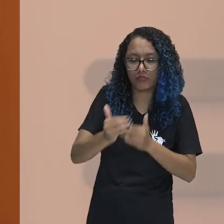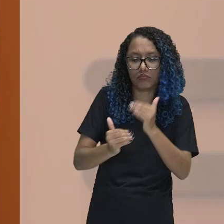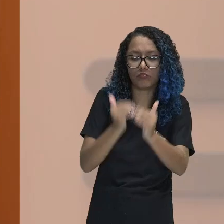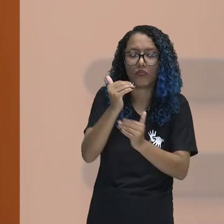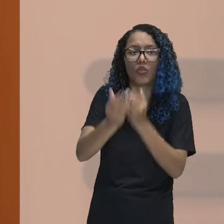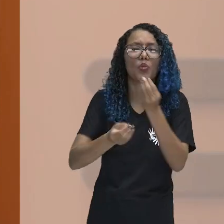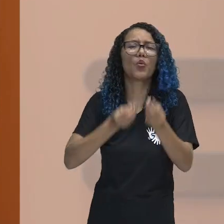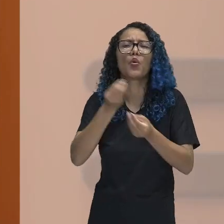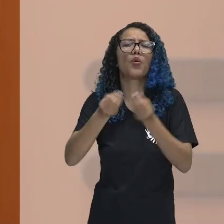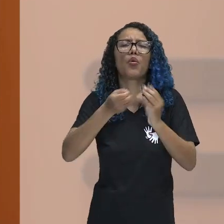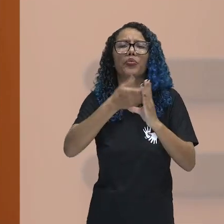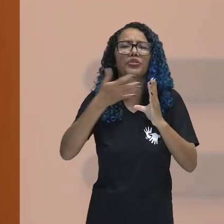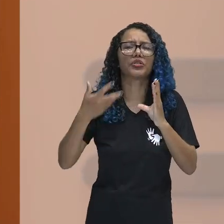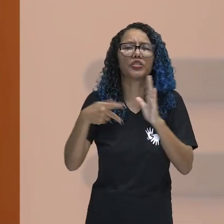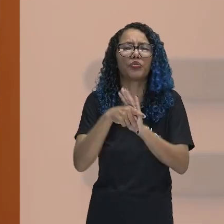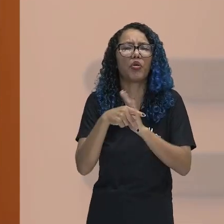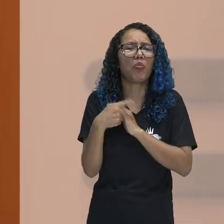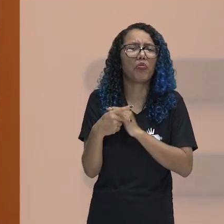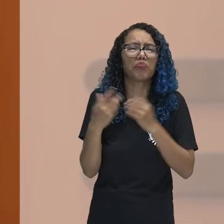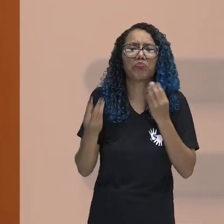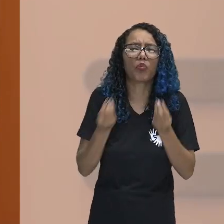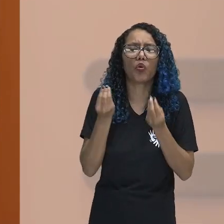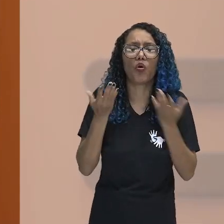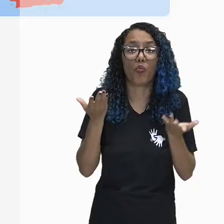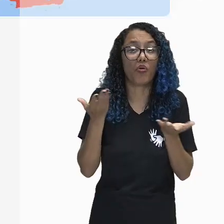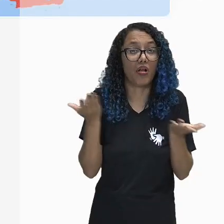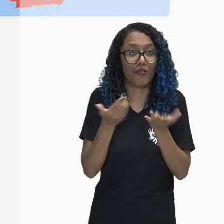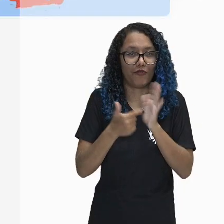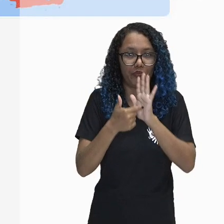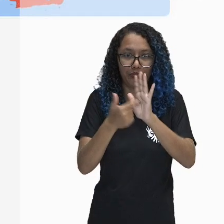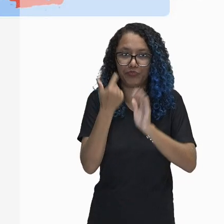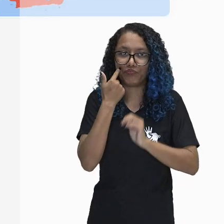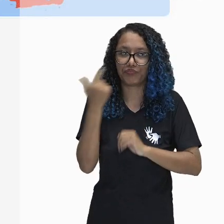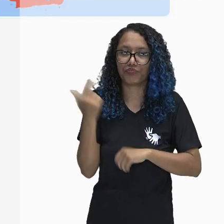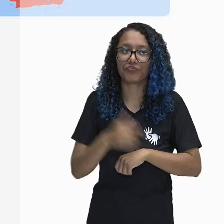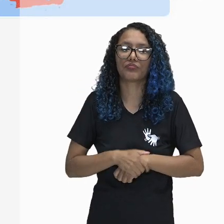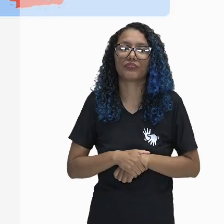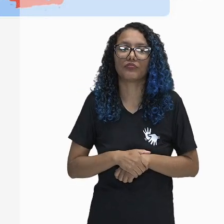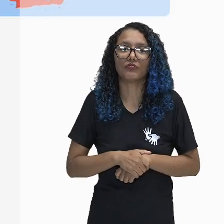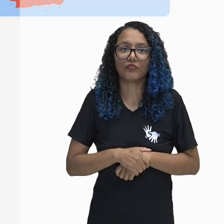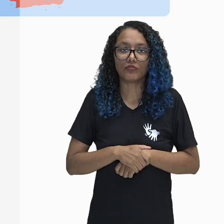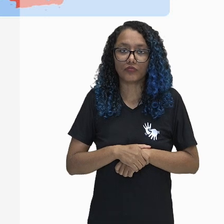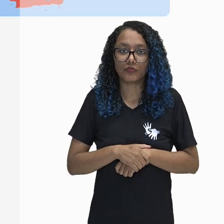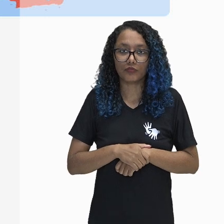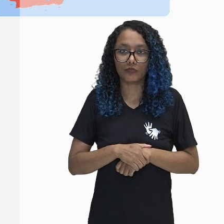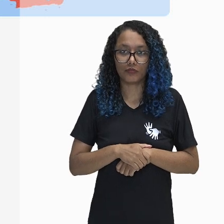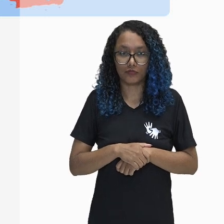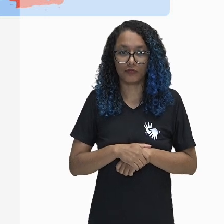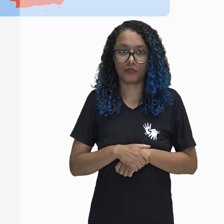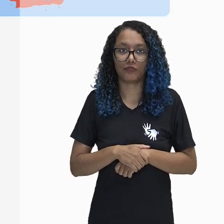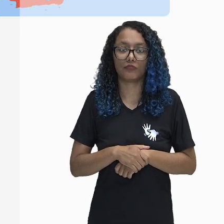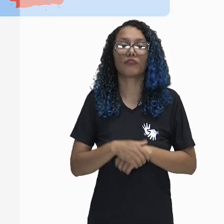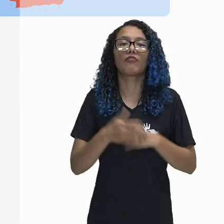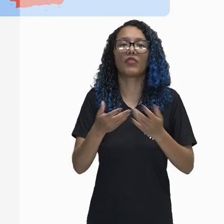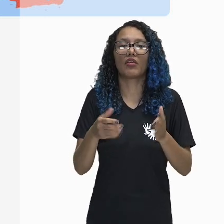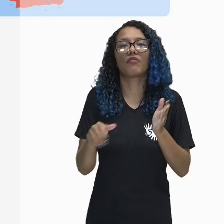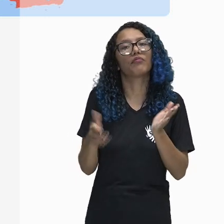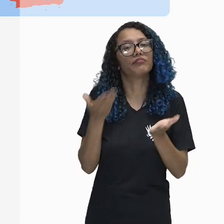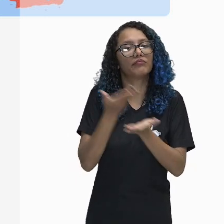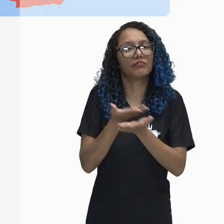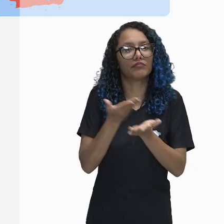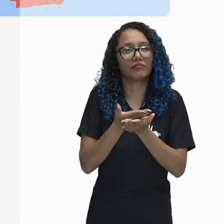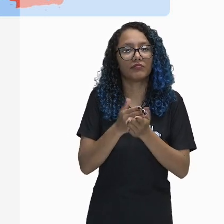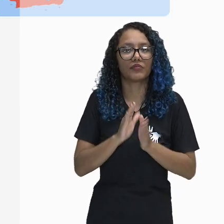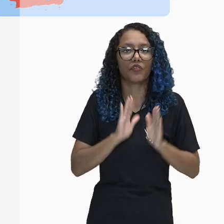às civilizações gregas? Vamos ver isso a partir de agora. Vamos lá, gente. Primeiramente, vamos estudar um pouquinho